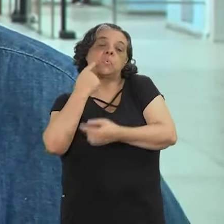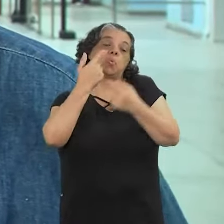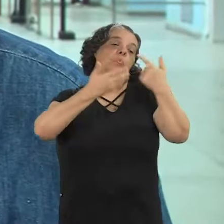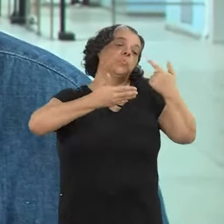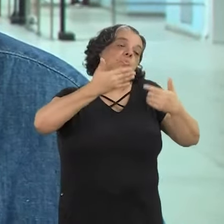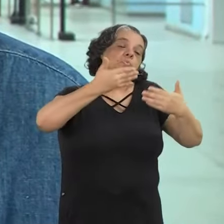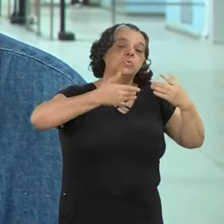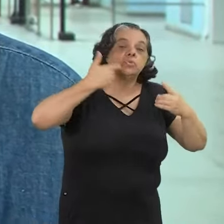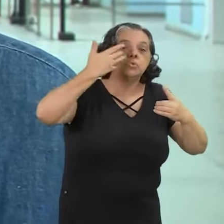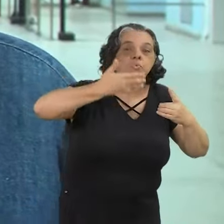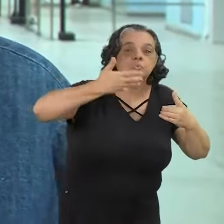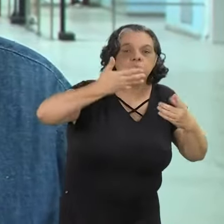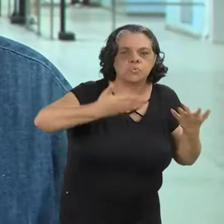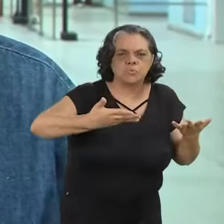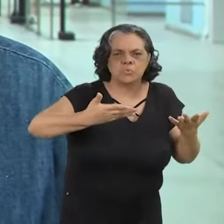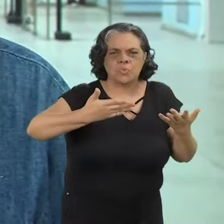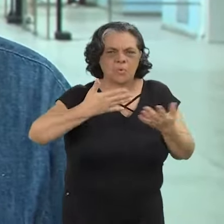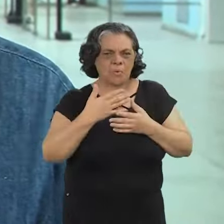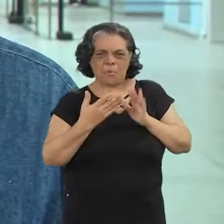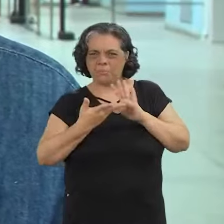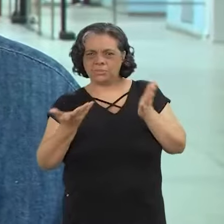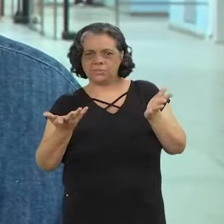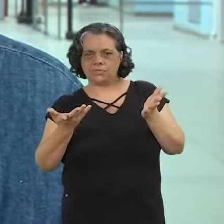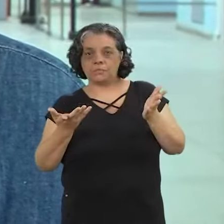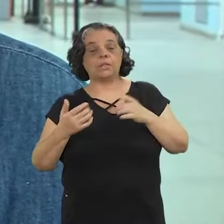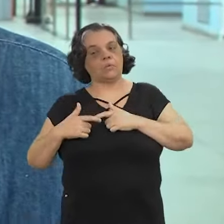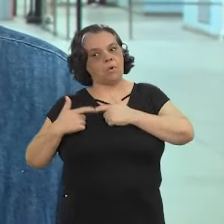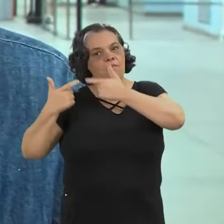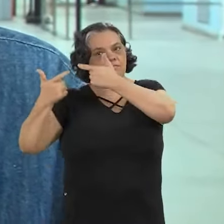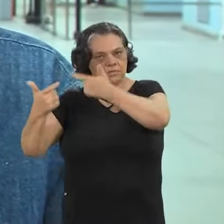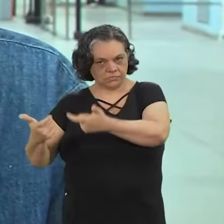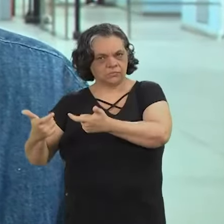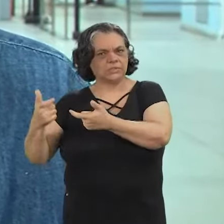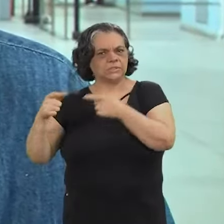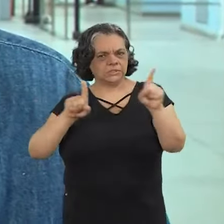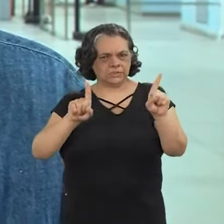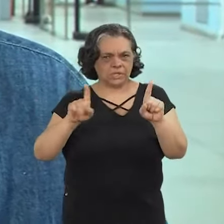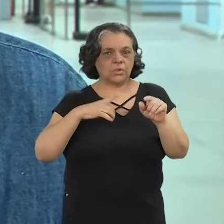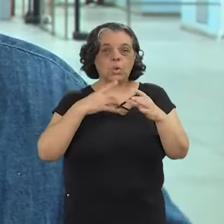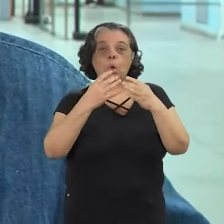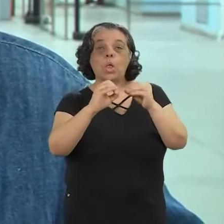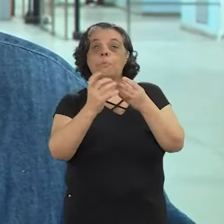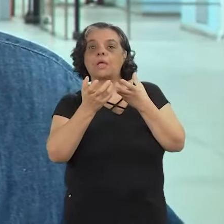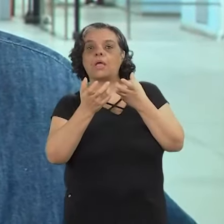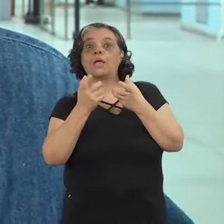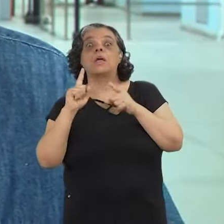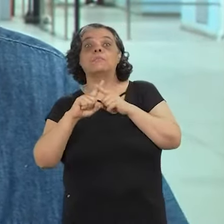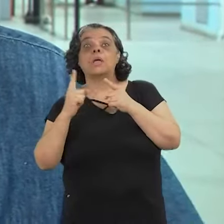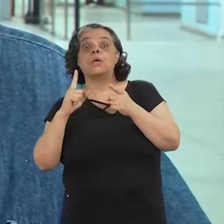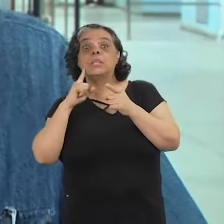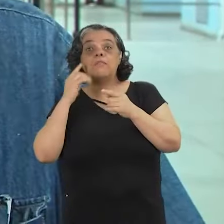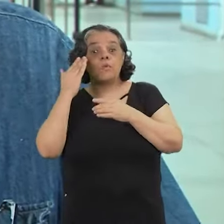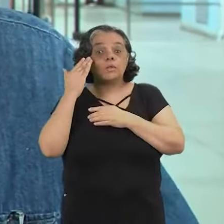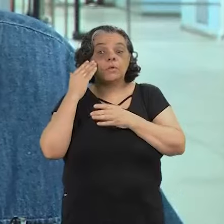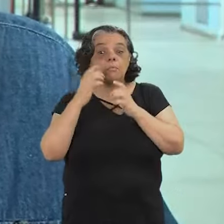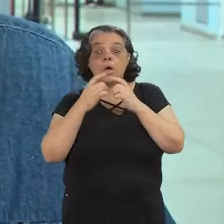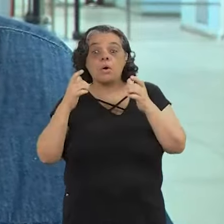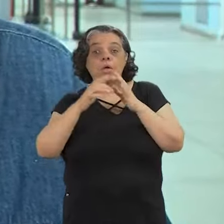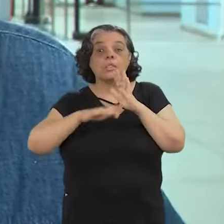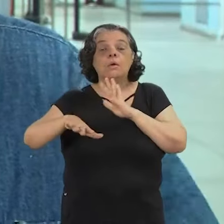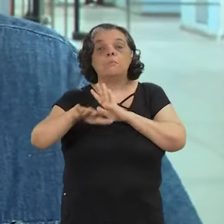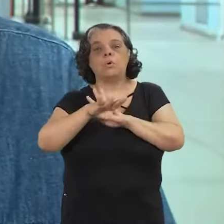discurso comercial é as duas coisas não deixa de ser um avanço Eles não estão colocando porque querem estão colocando porque houve uma conscientização